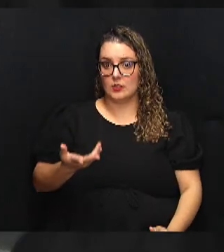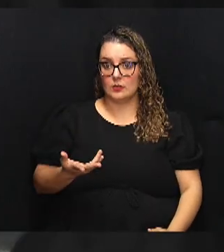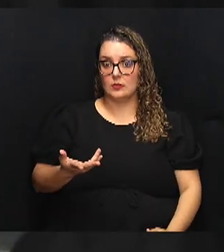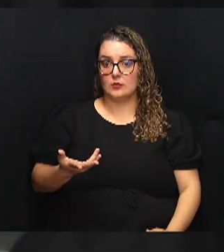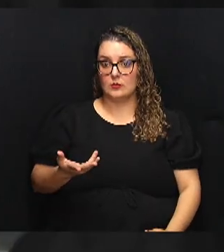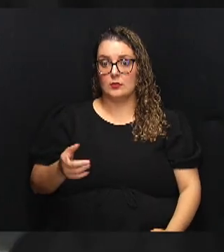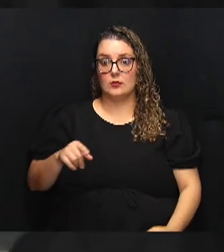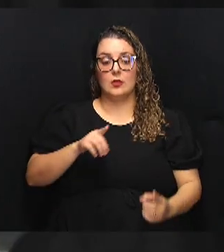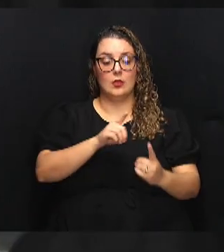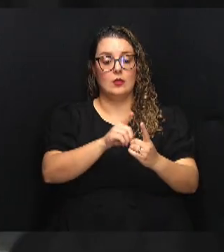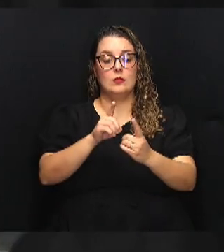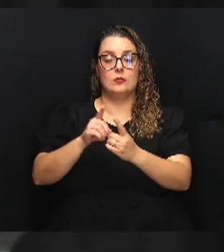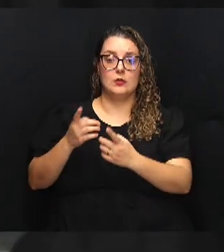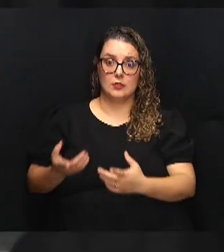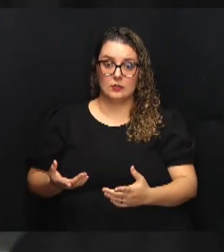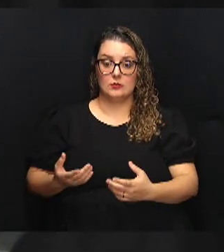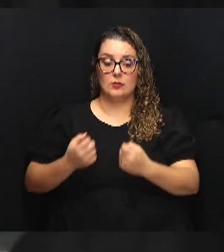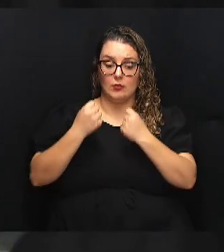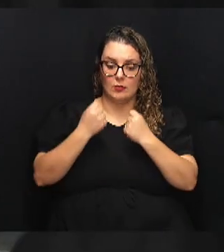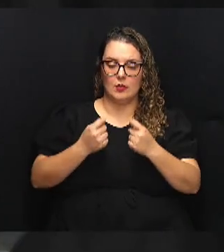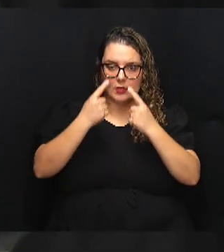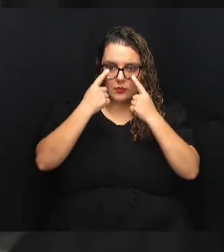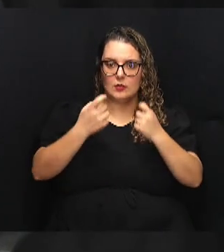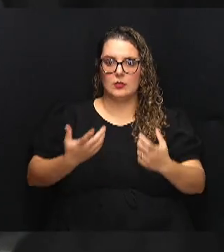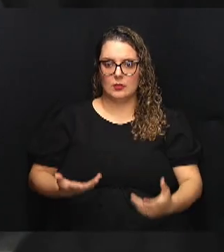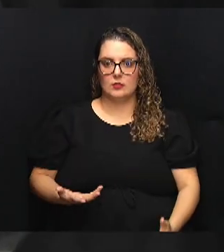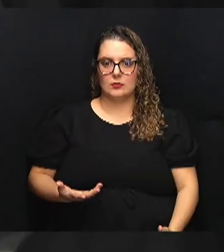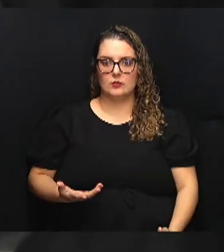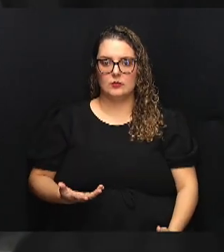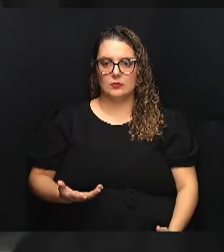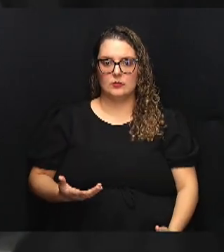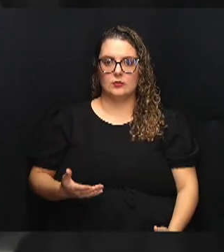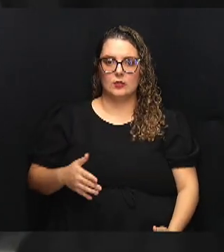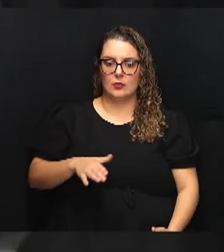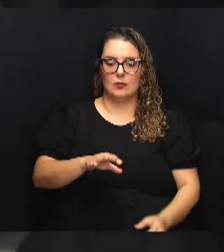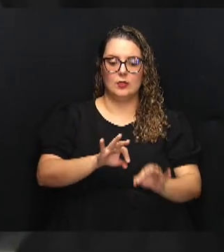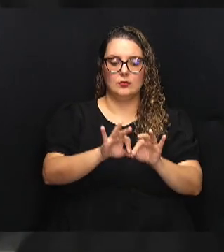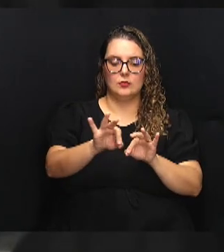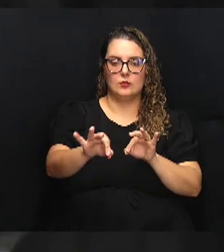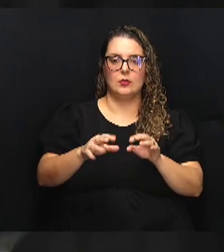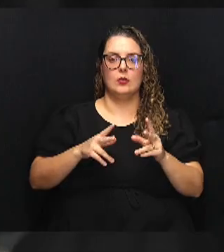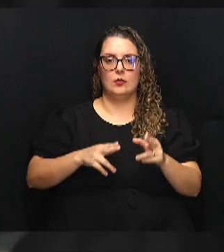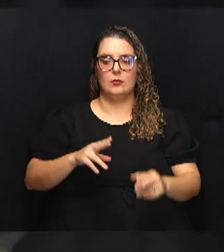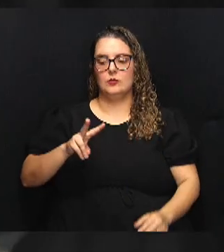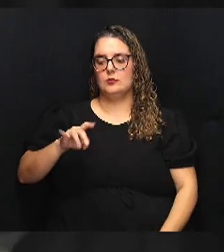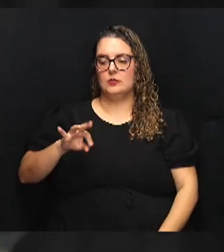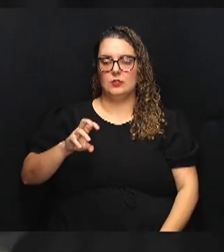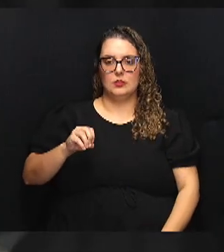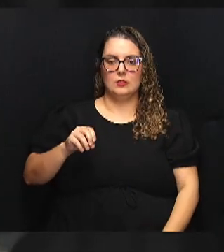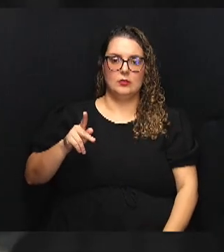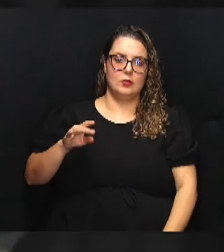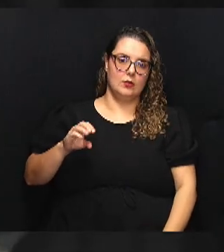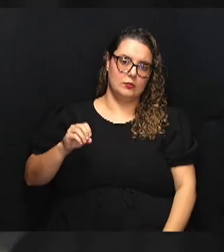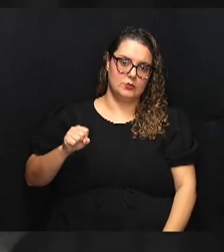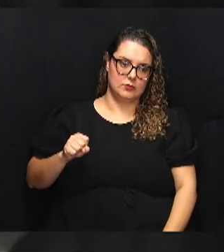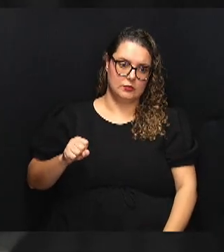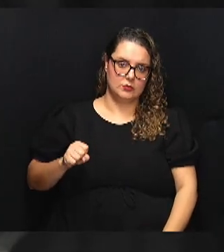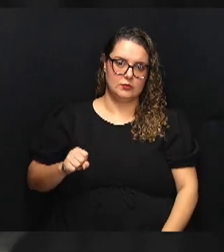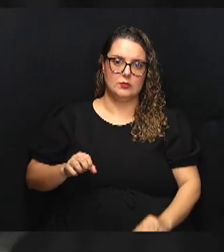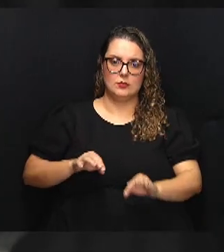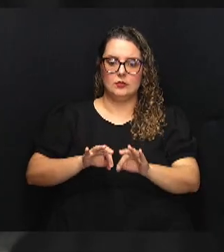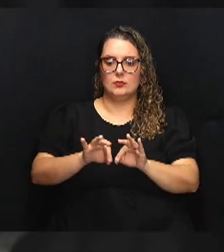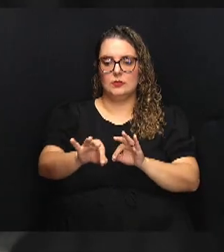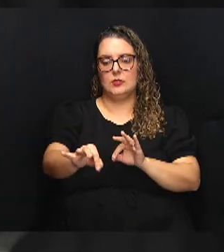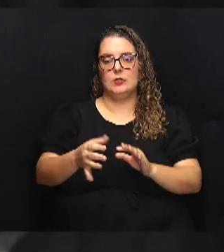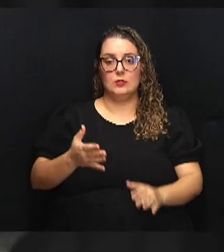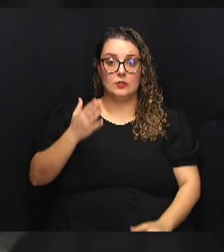São abordagens muito agressivas, né? São corridas longas, né? Como de Viracopos, né? São corridas longas, você tem que